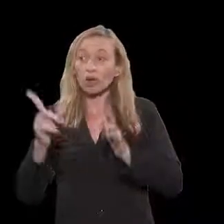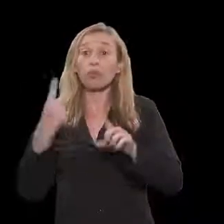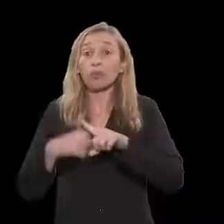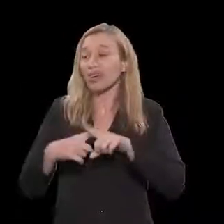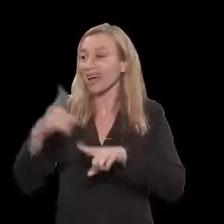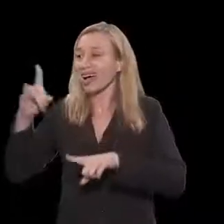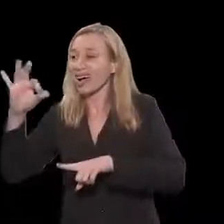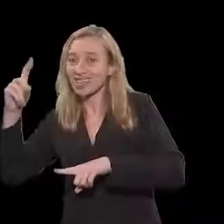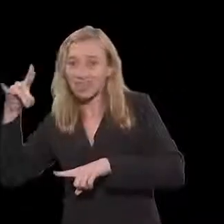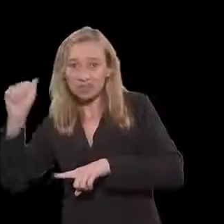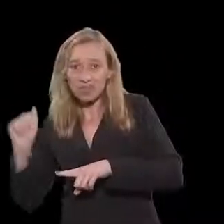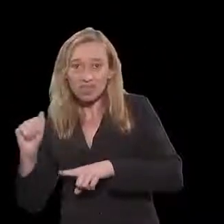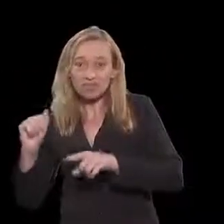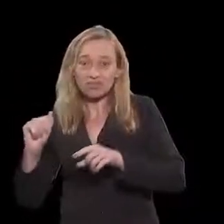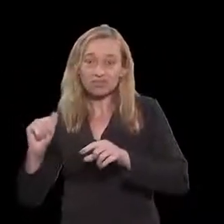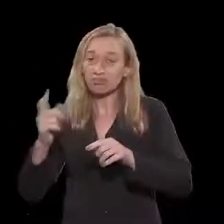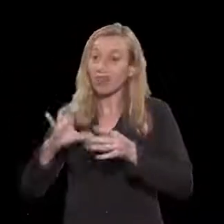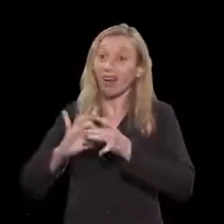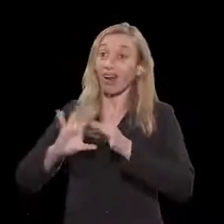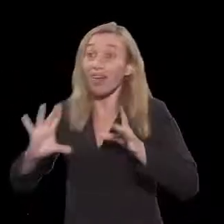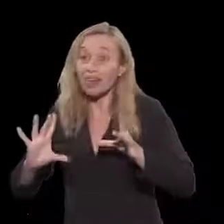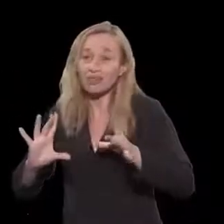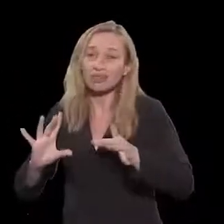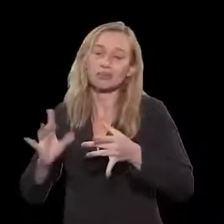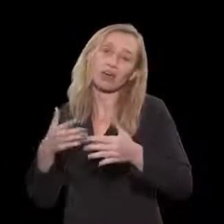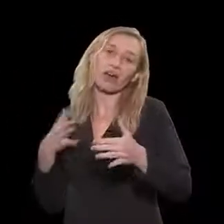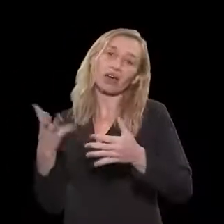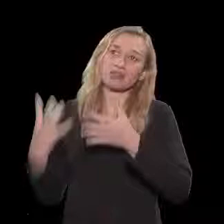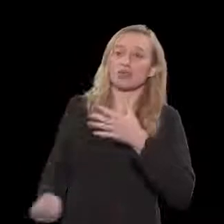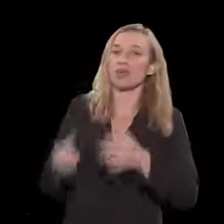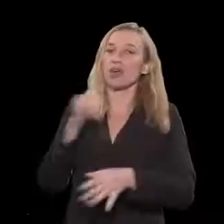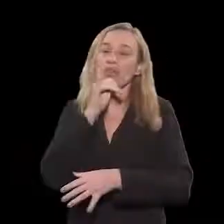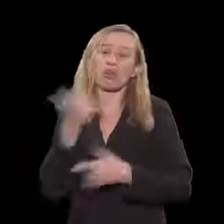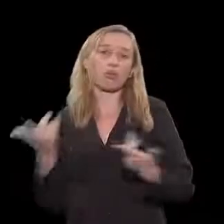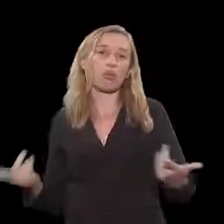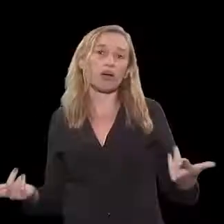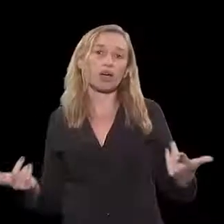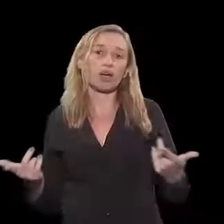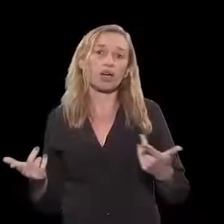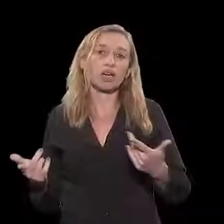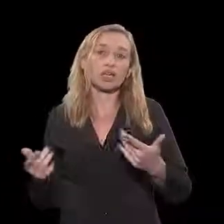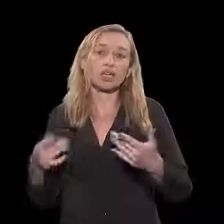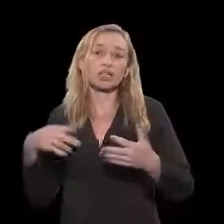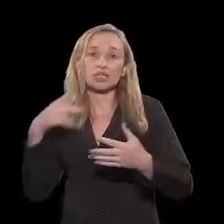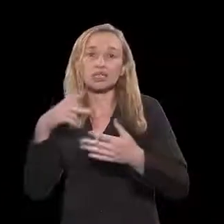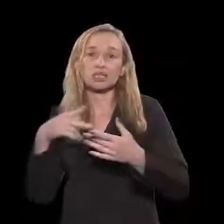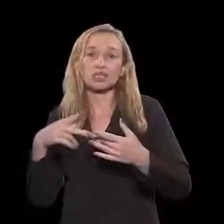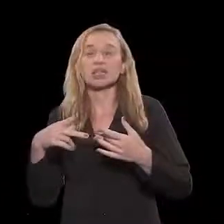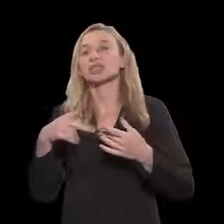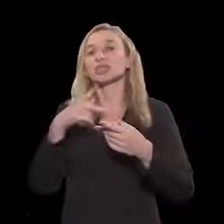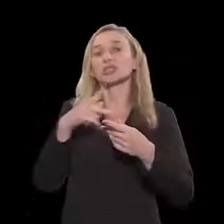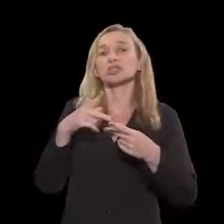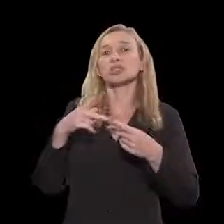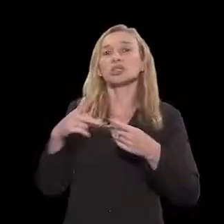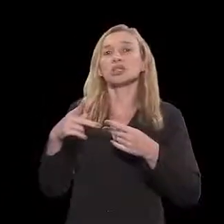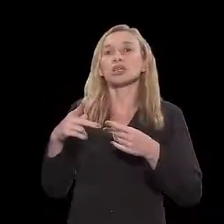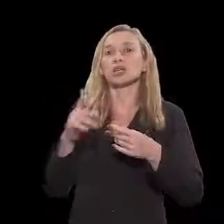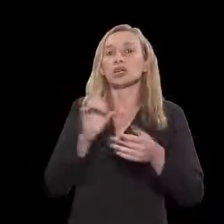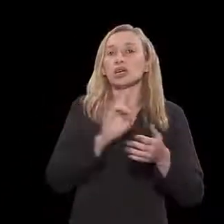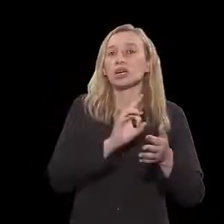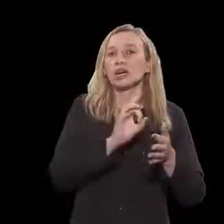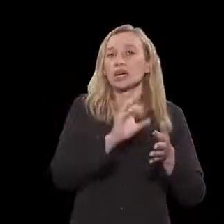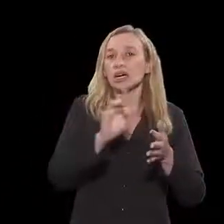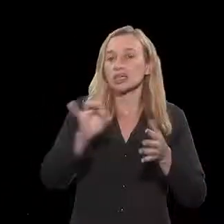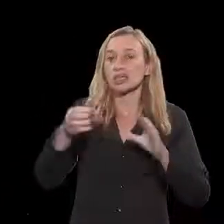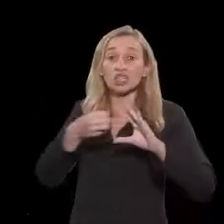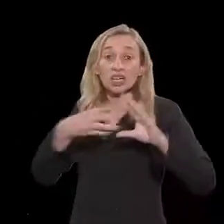atual, porque a academia ainda não está tão aberta, sabe, para receber, por exemplo, esses personagens, essas personalidades